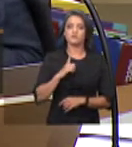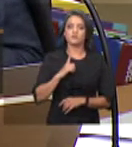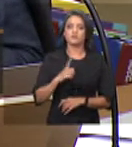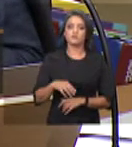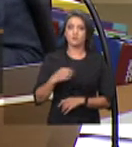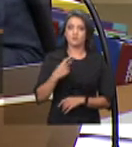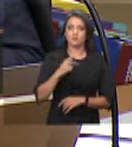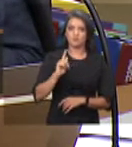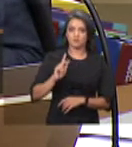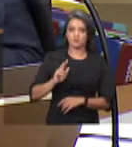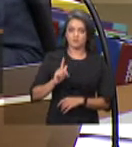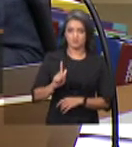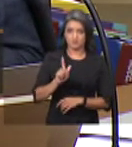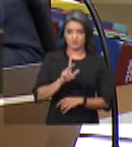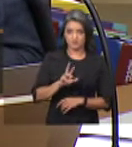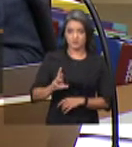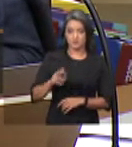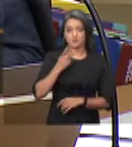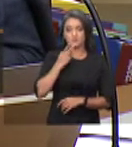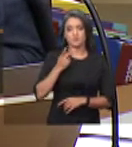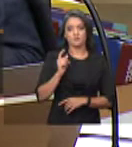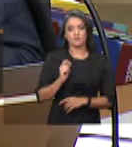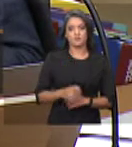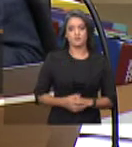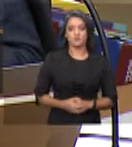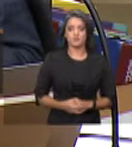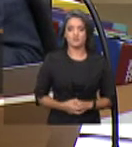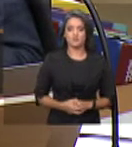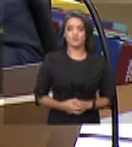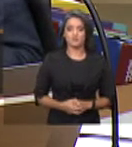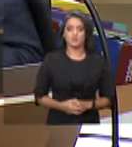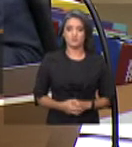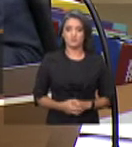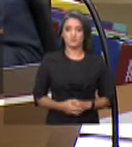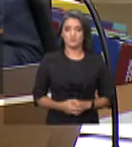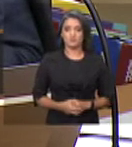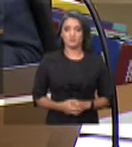geral da república enfatiza